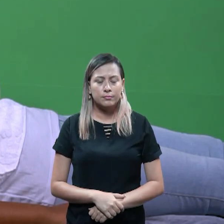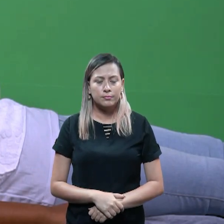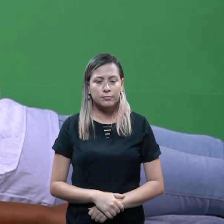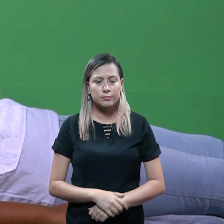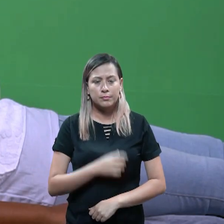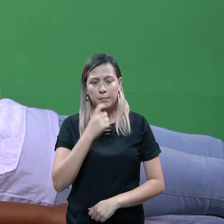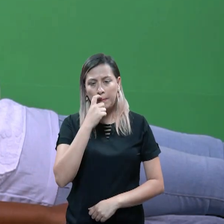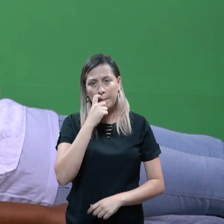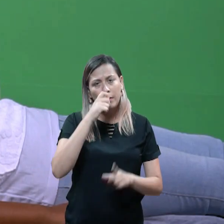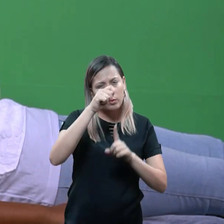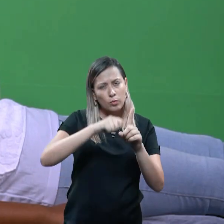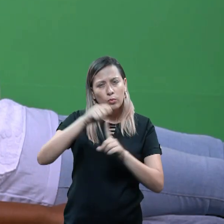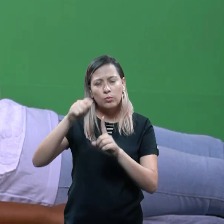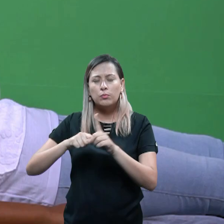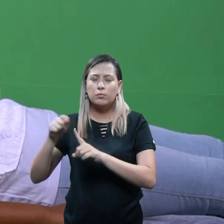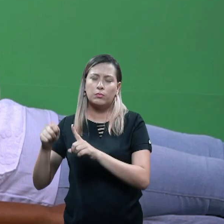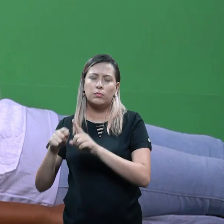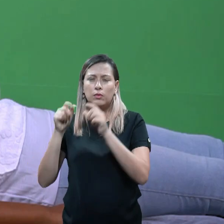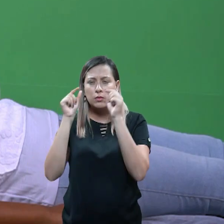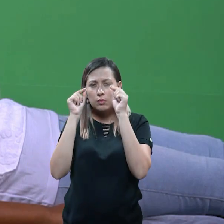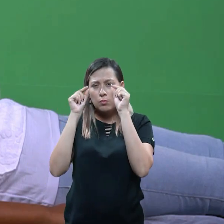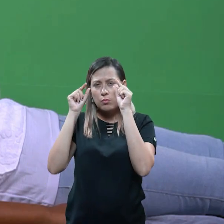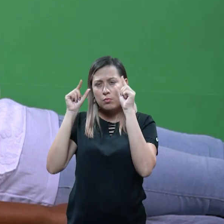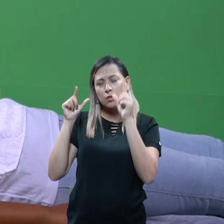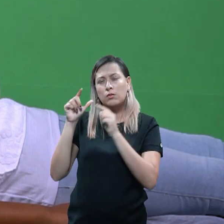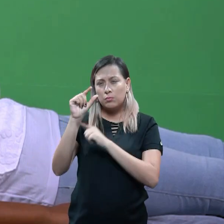cada mês a gente aumenta um pouquinho.